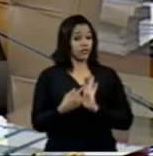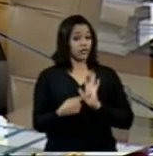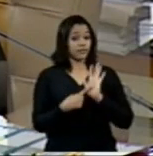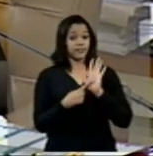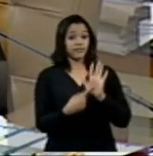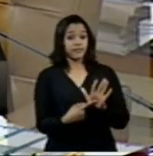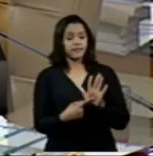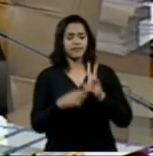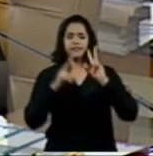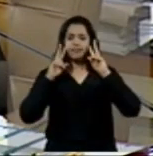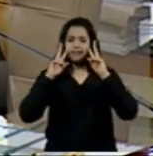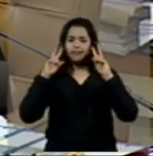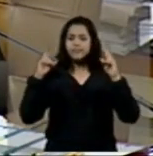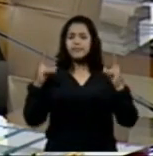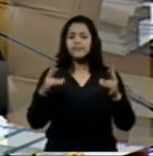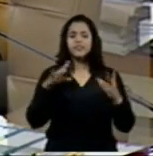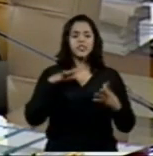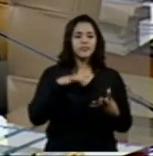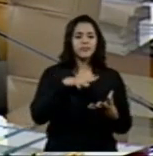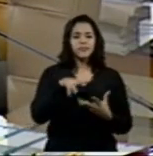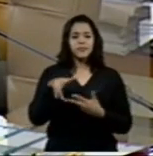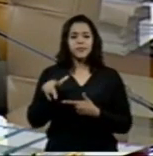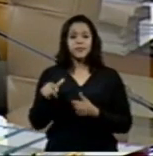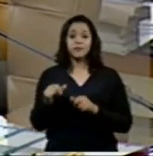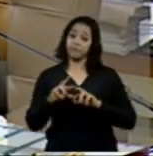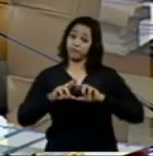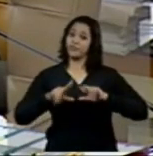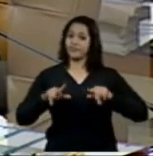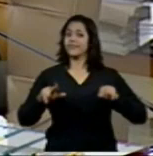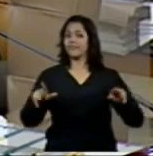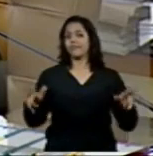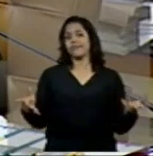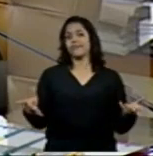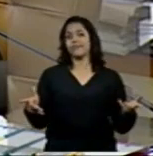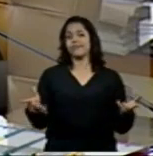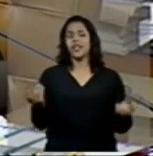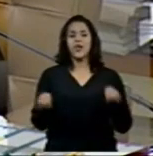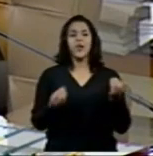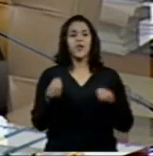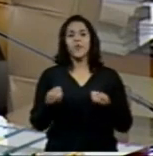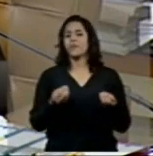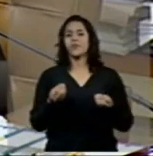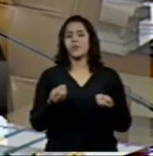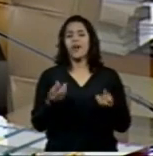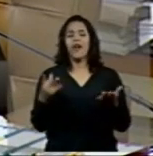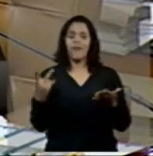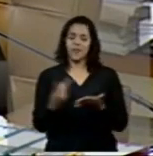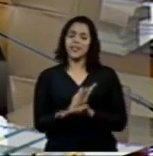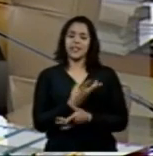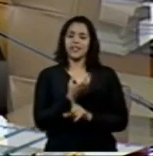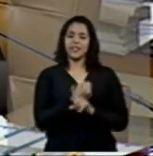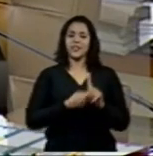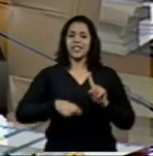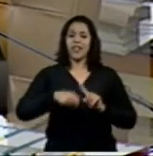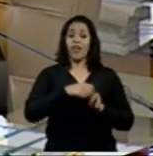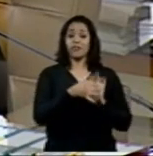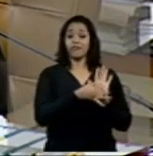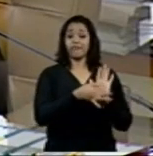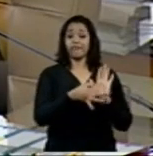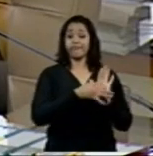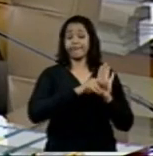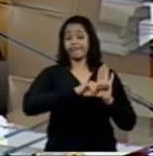refletem visão de mundo diversa, como só ia acontecer em sociedades plurais, e